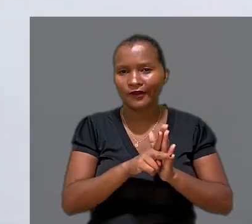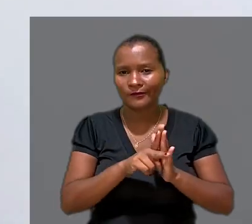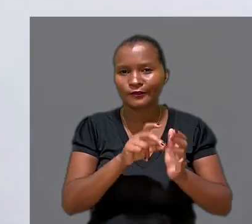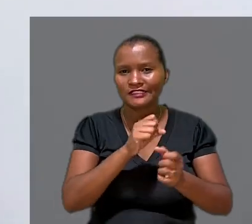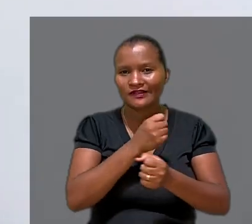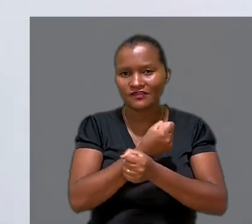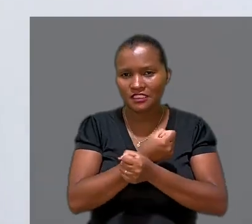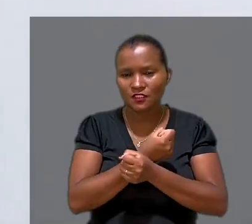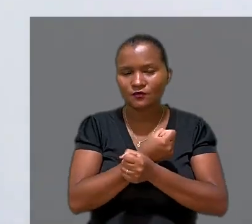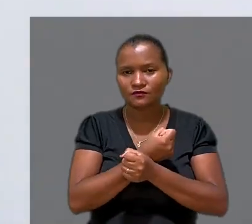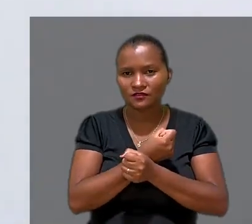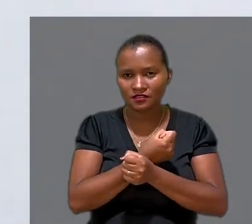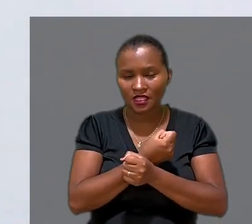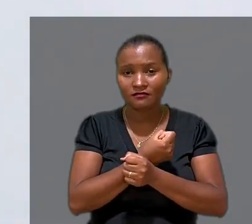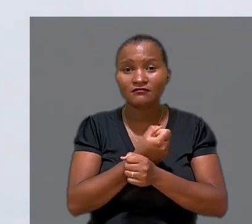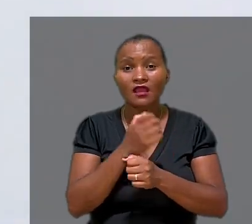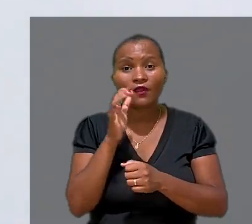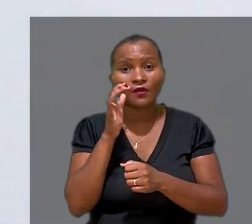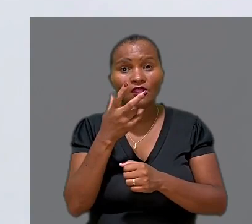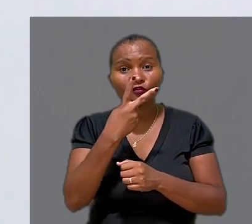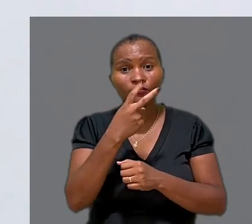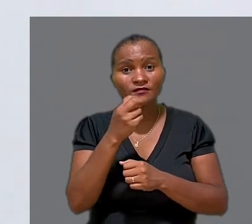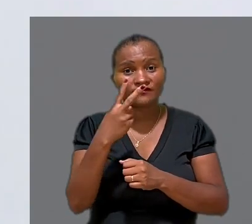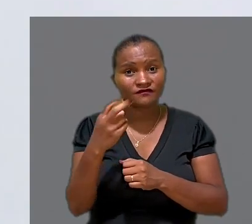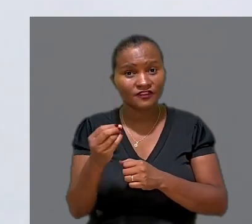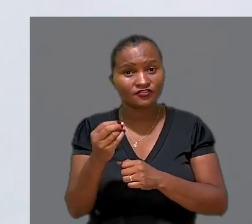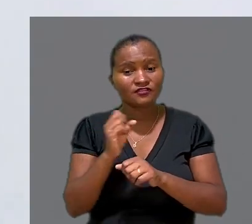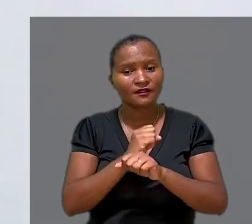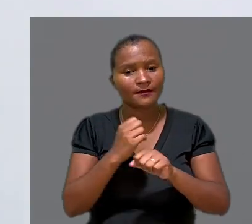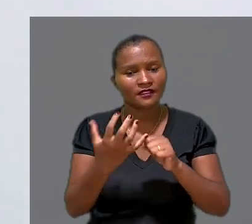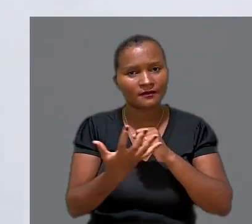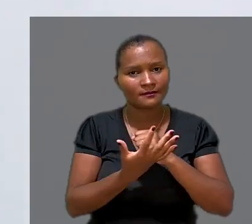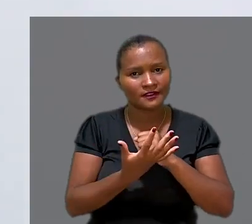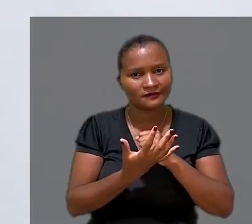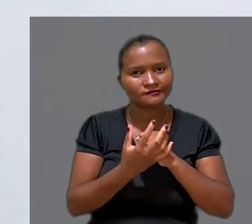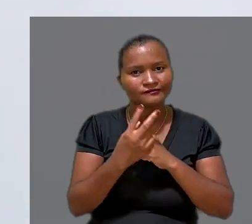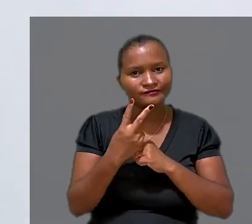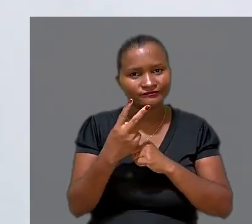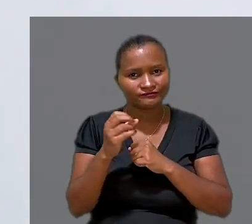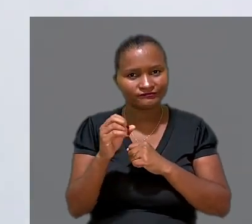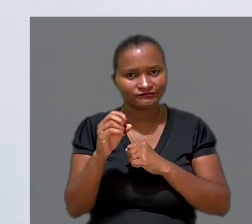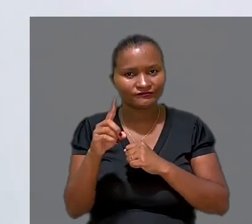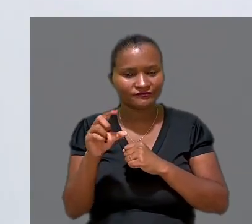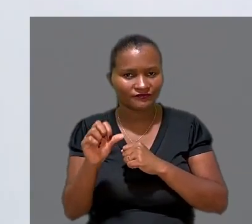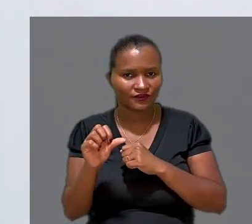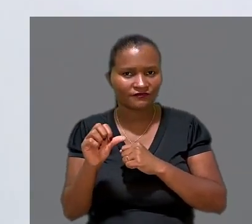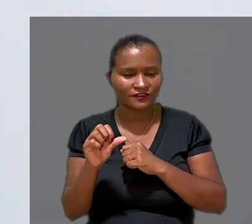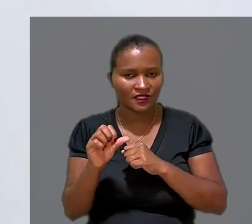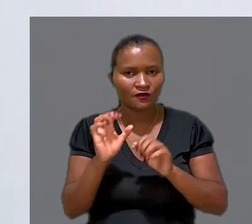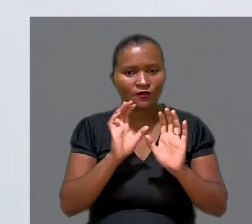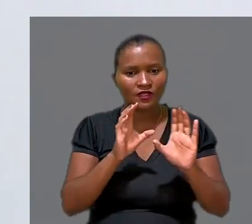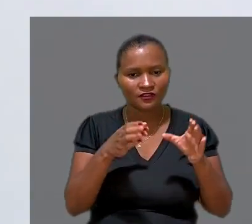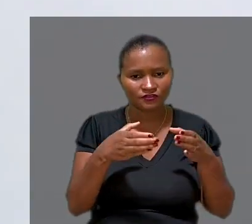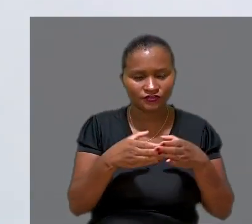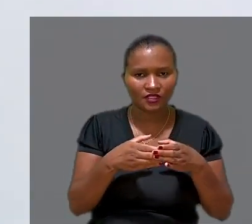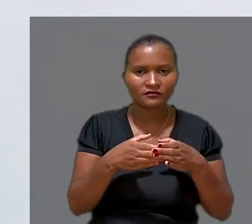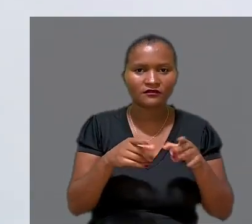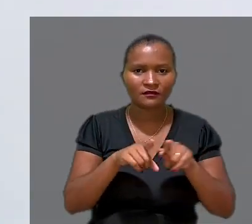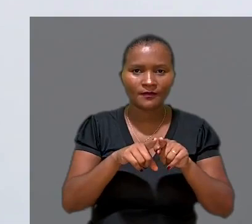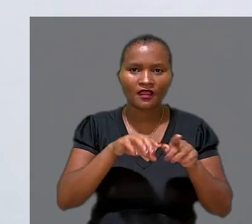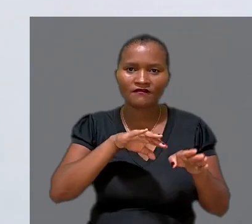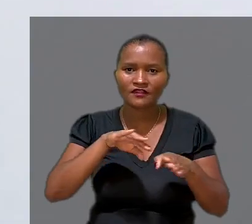escravidão. A situação veio à tona em 2020, durante a pandemia da Covid-19. O colegiado também afastou a